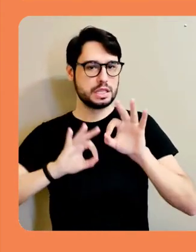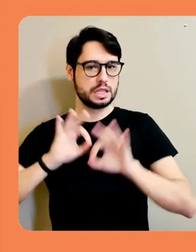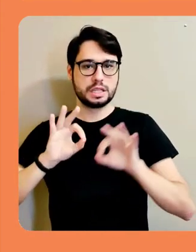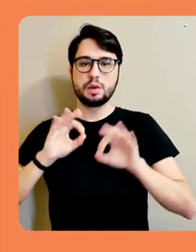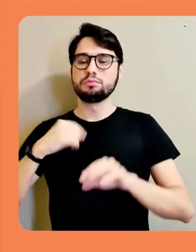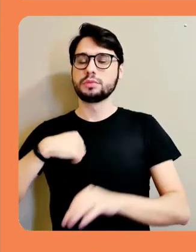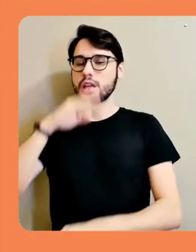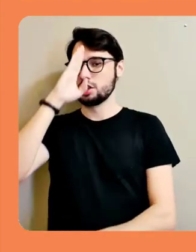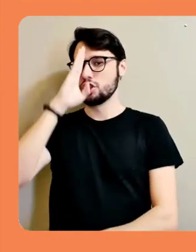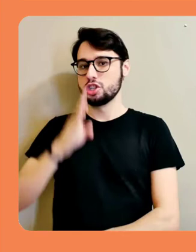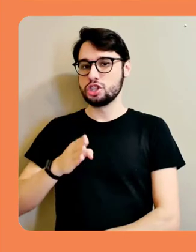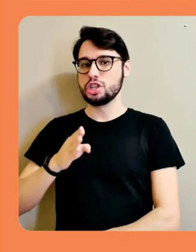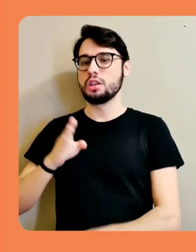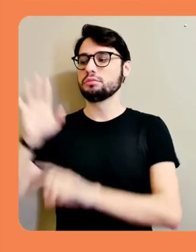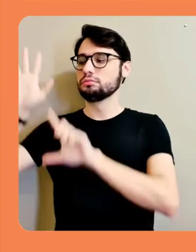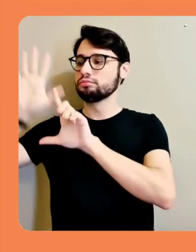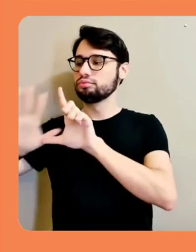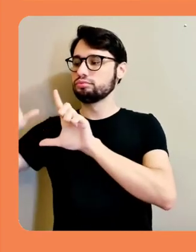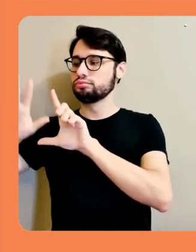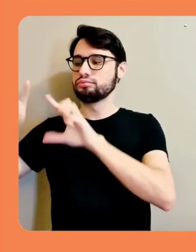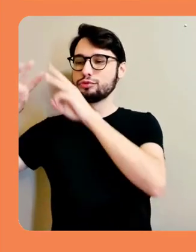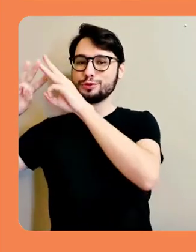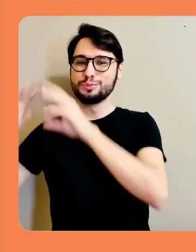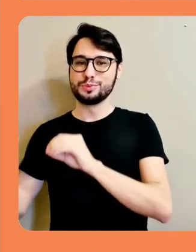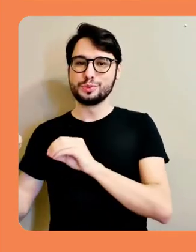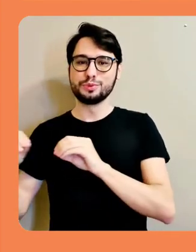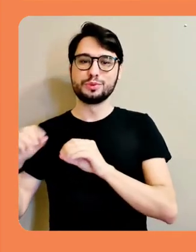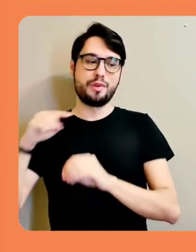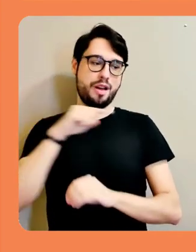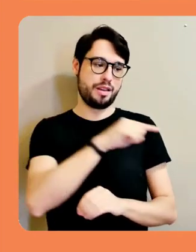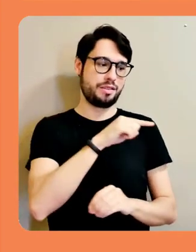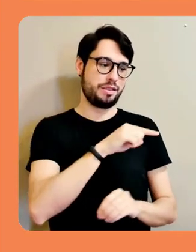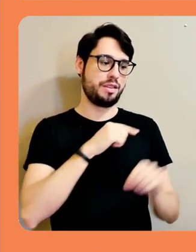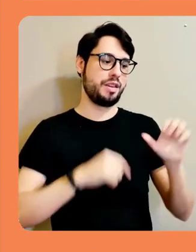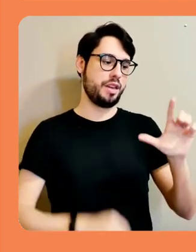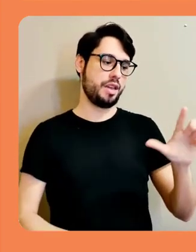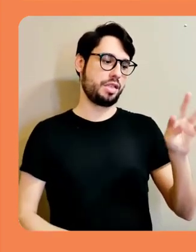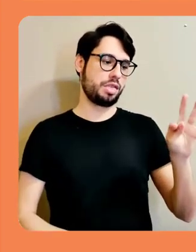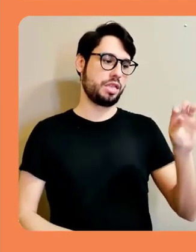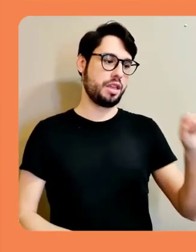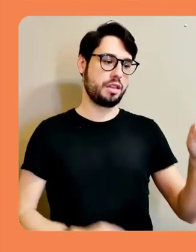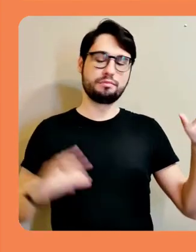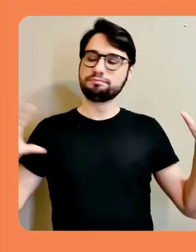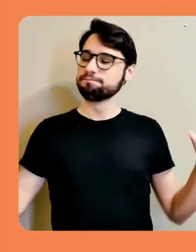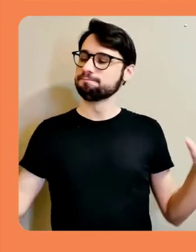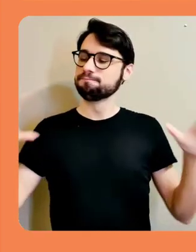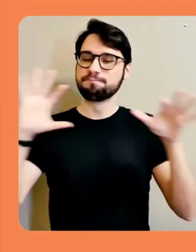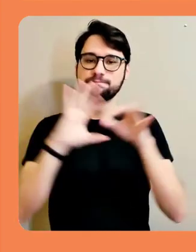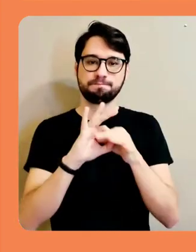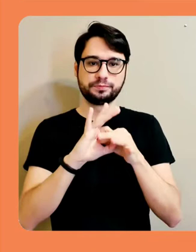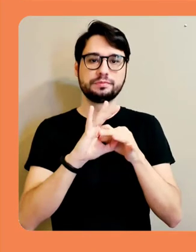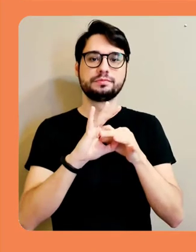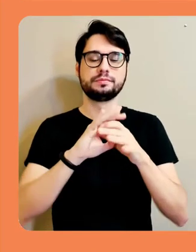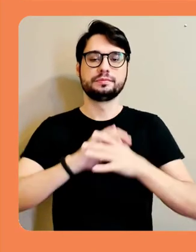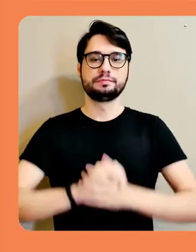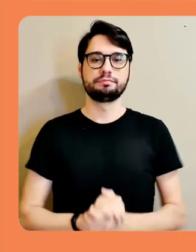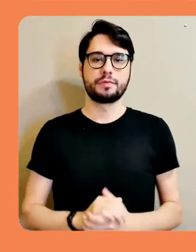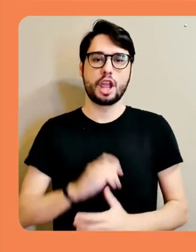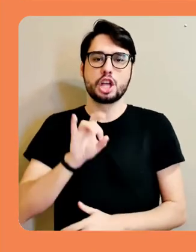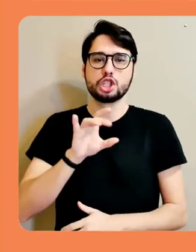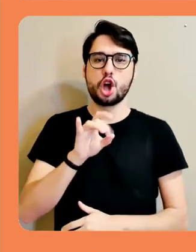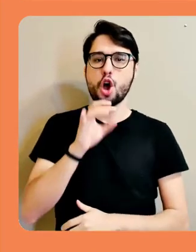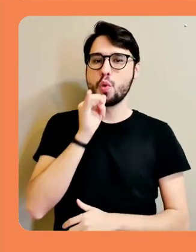no momento em que ele é receber uma nota você pode optar por passar essa nota a sua